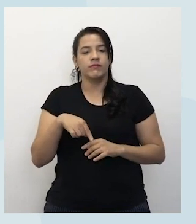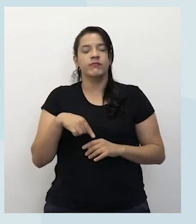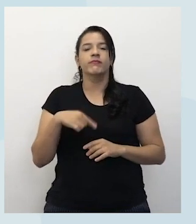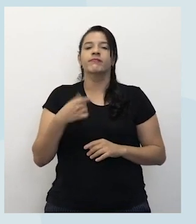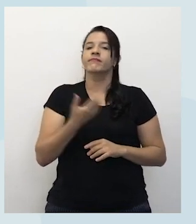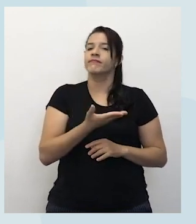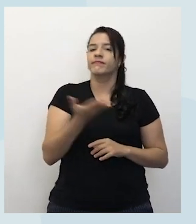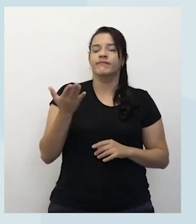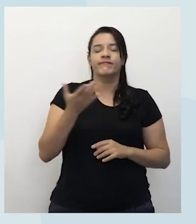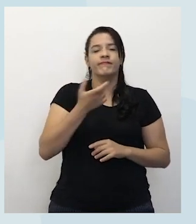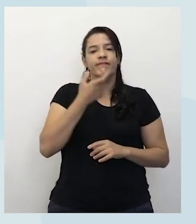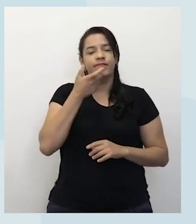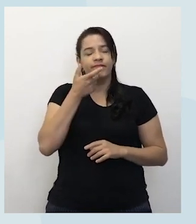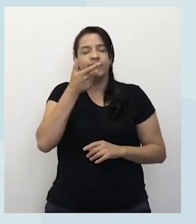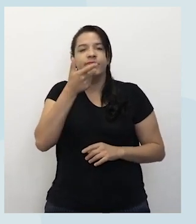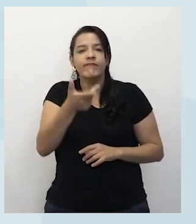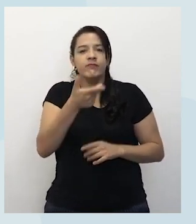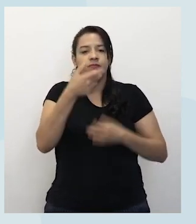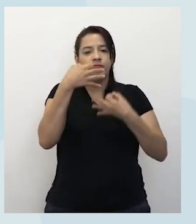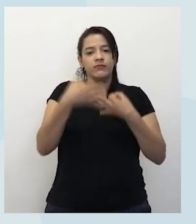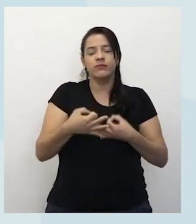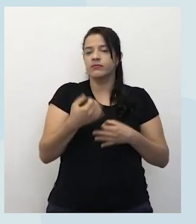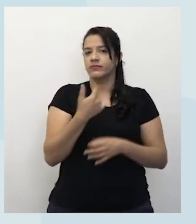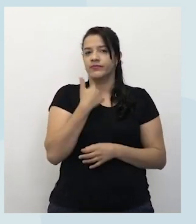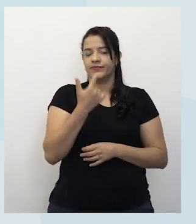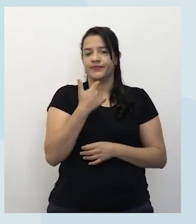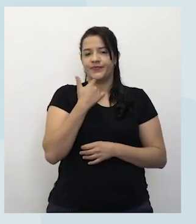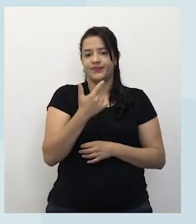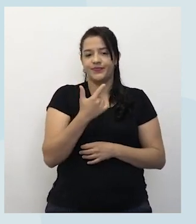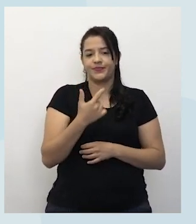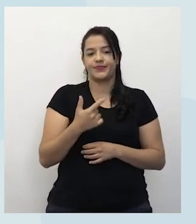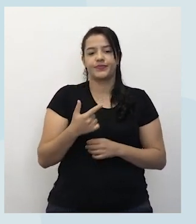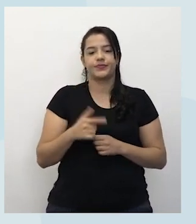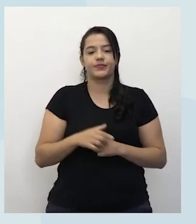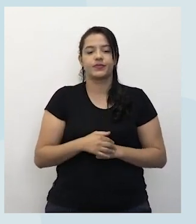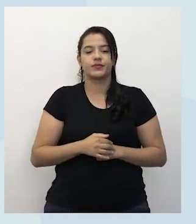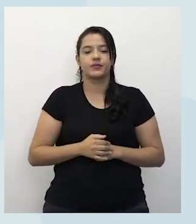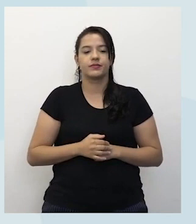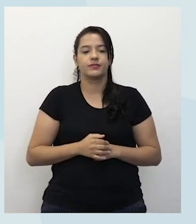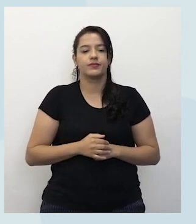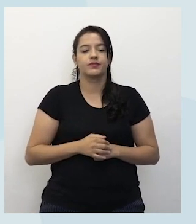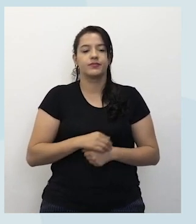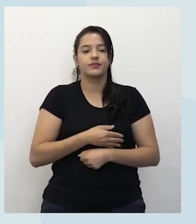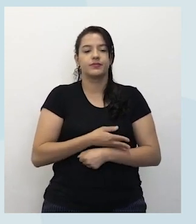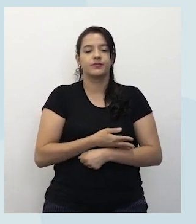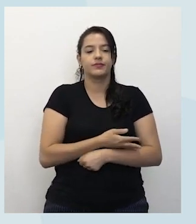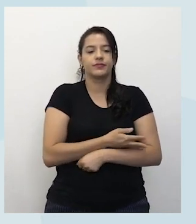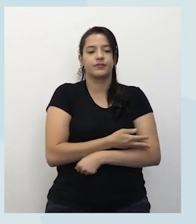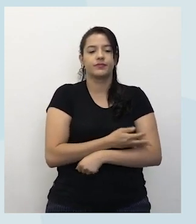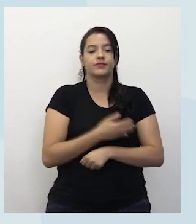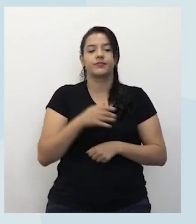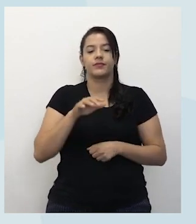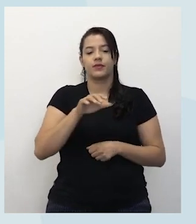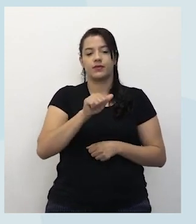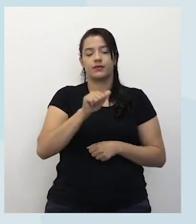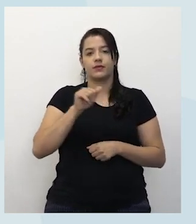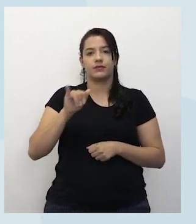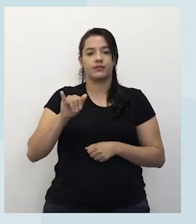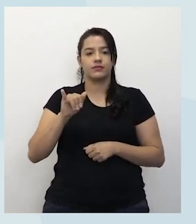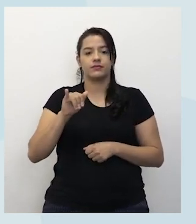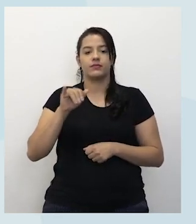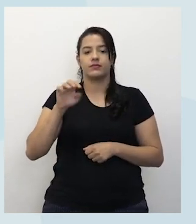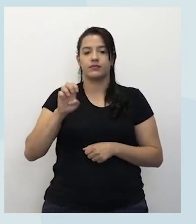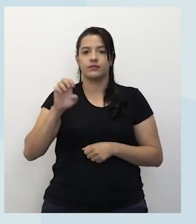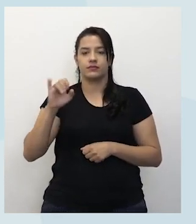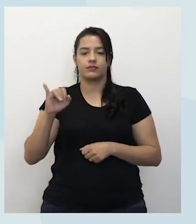não vai aprender a pronúncia certa. Então a gente colocou isso aqui, você não tem que saber esse código aqui, mas vai ser só para referência. Por quê? Se você olhar num